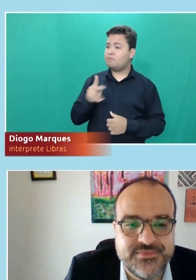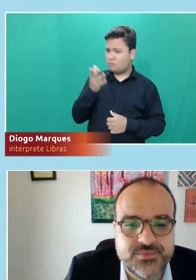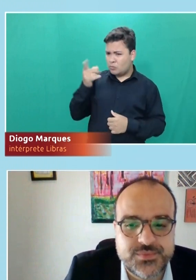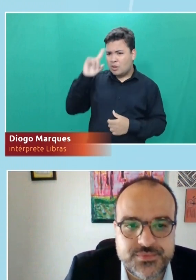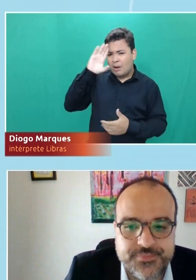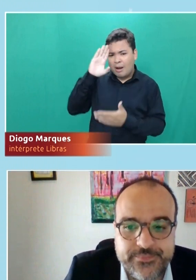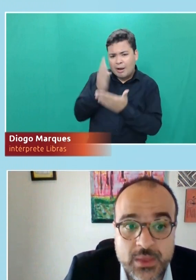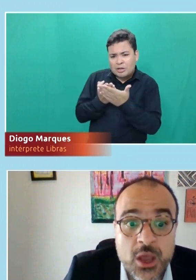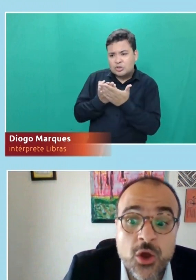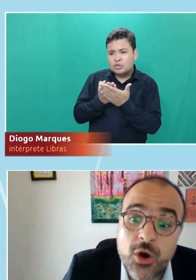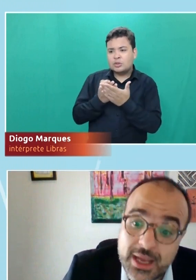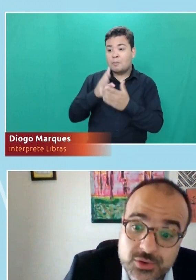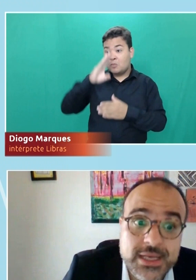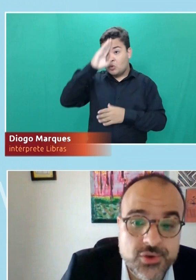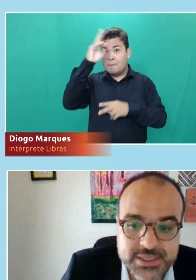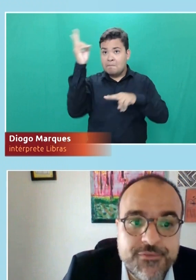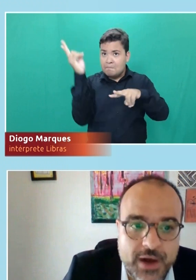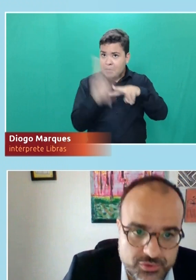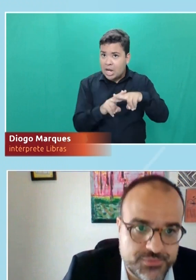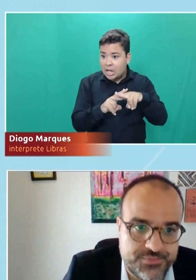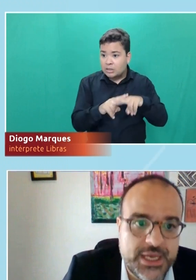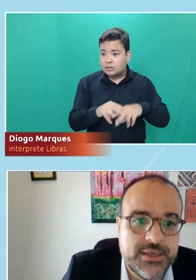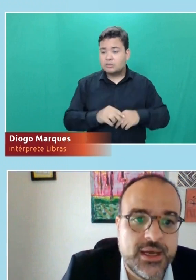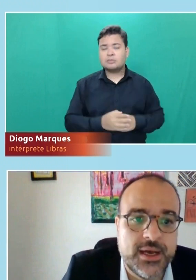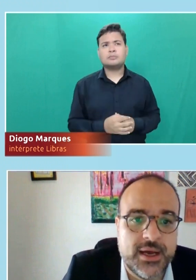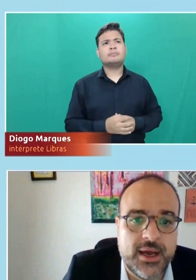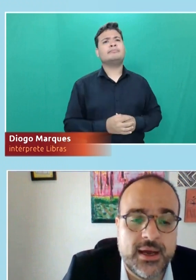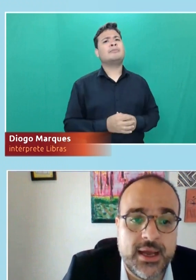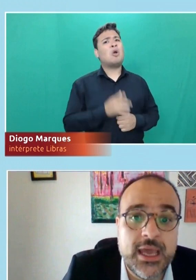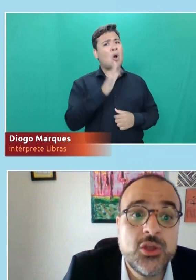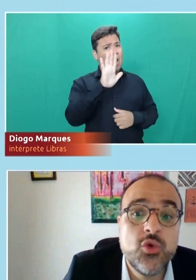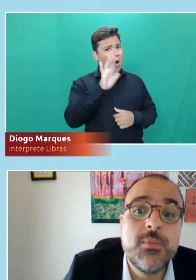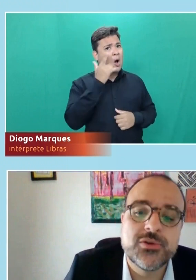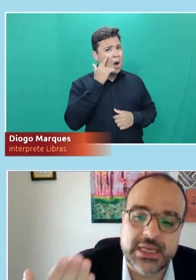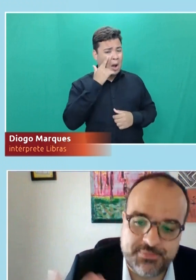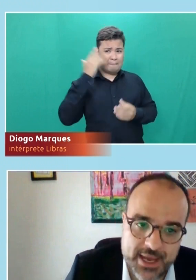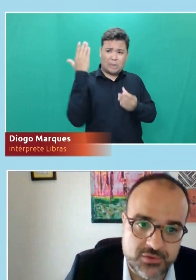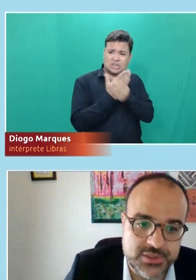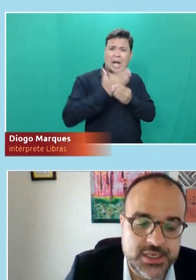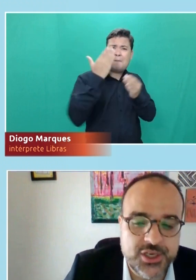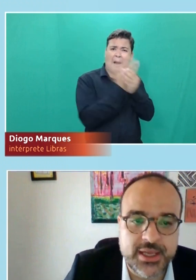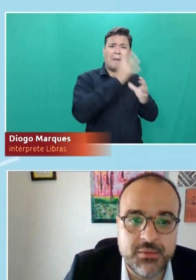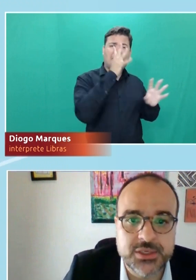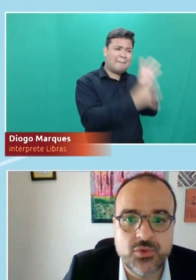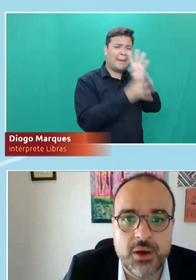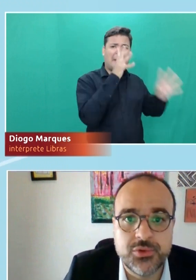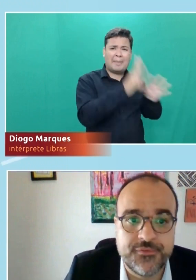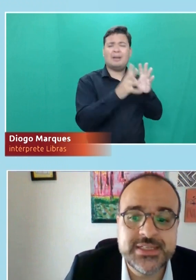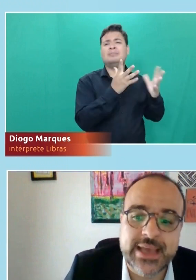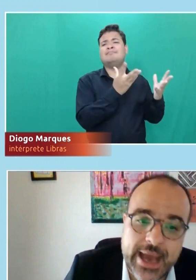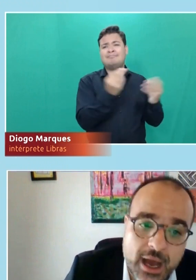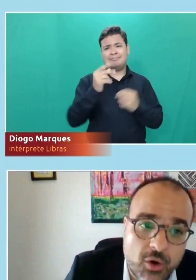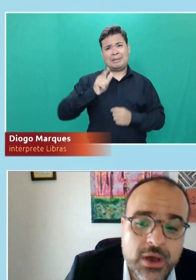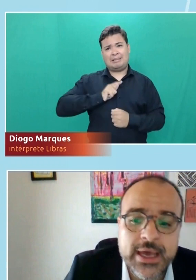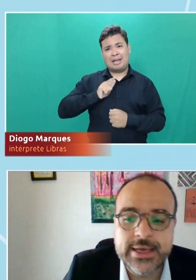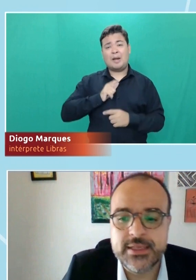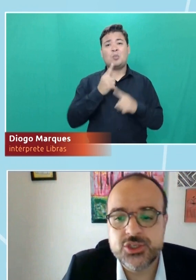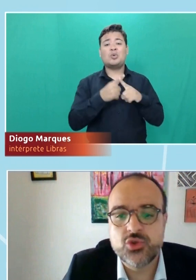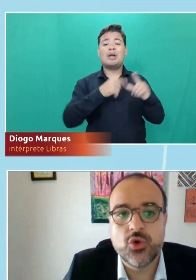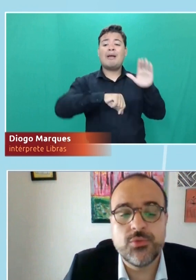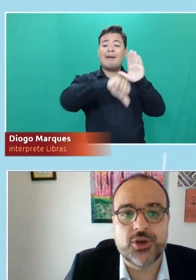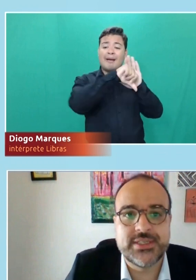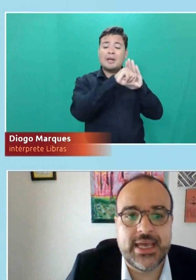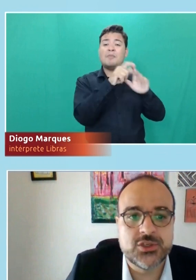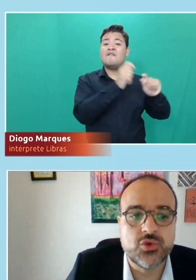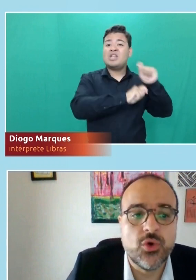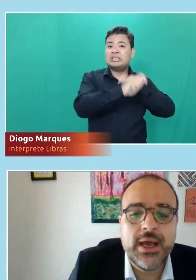de Jair Bolsonaro? Olha, acusações não faltam, né? Em inúmeros aspectos, desde crimes no âmbito fiscal,